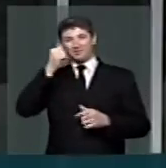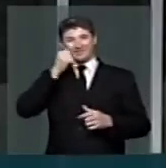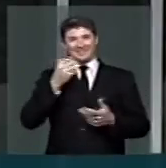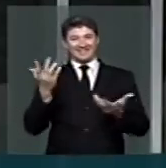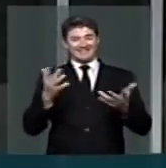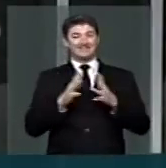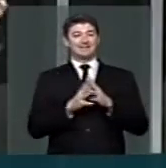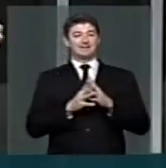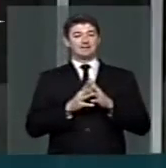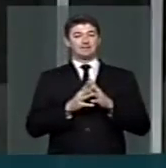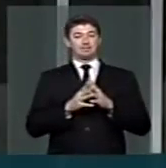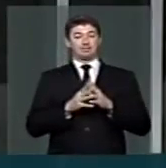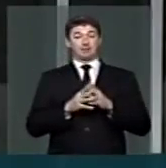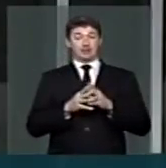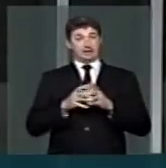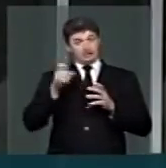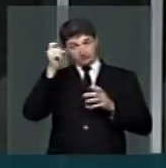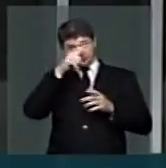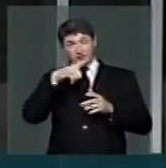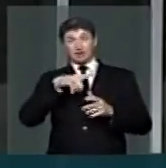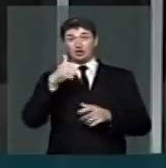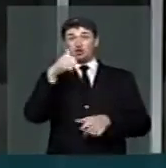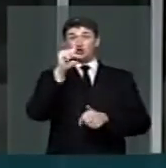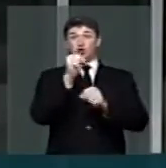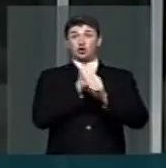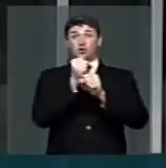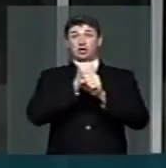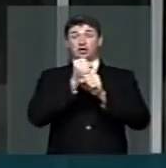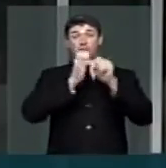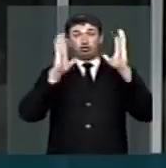deputadas, o impasse já dura 18 anos.